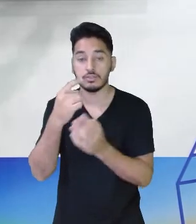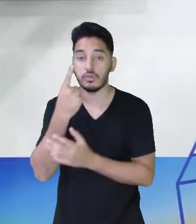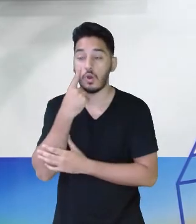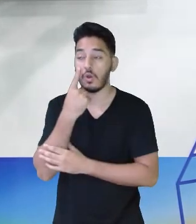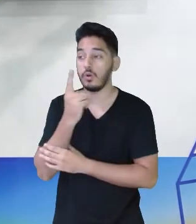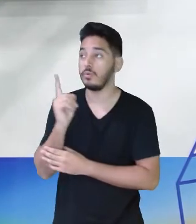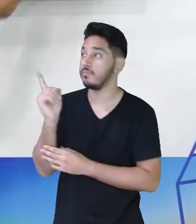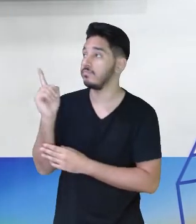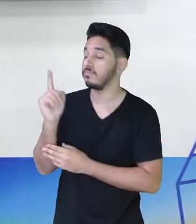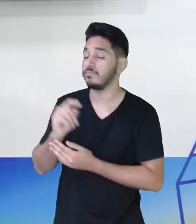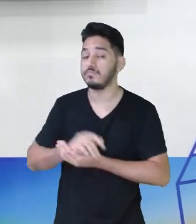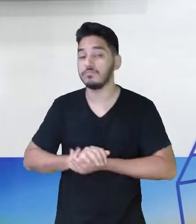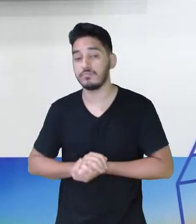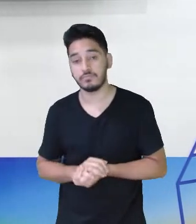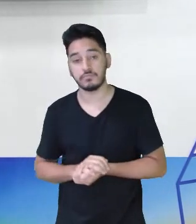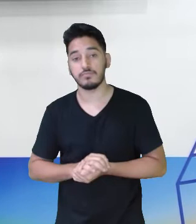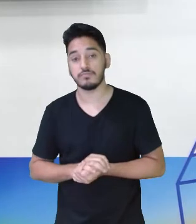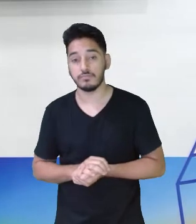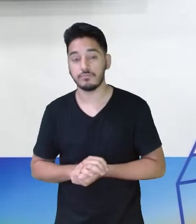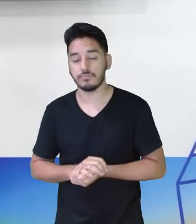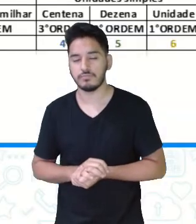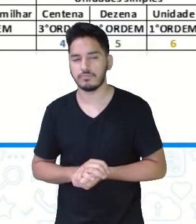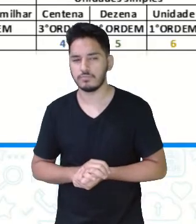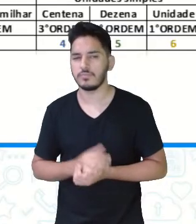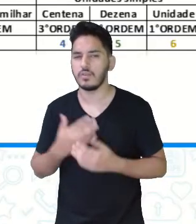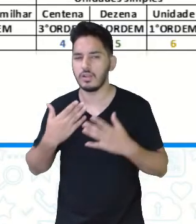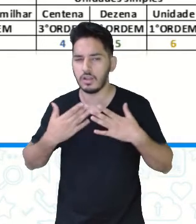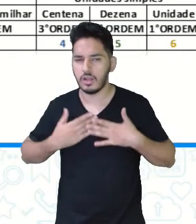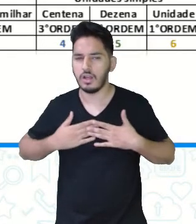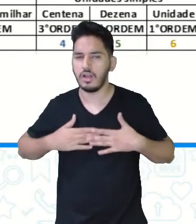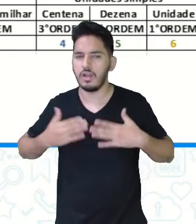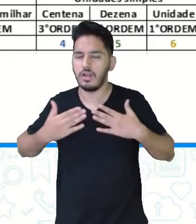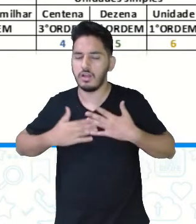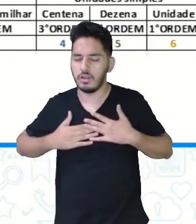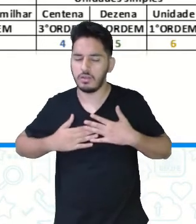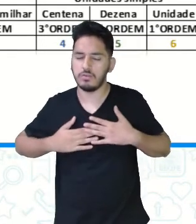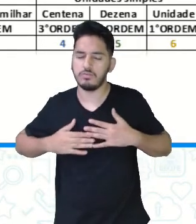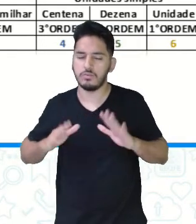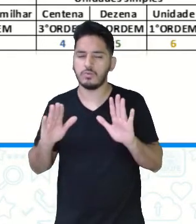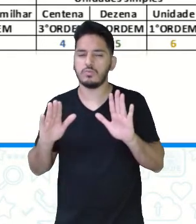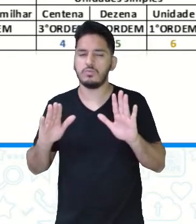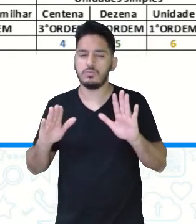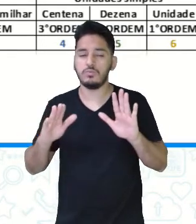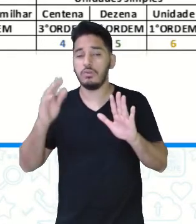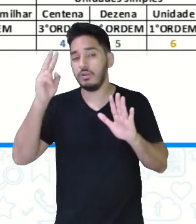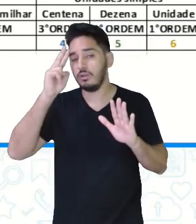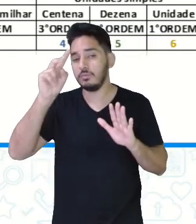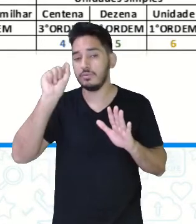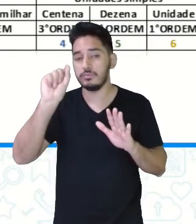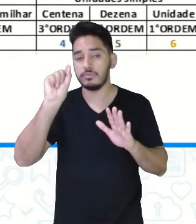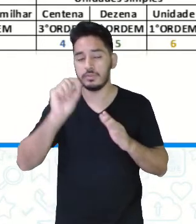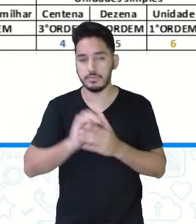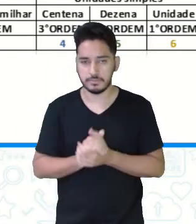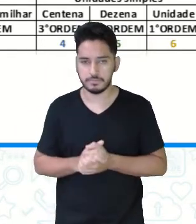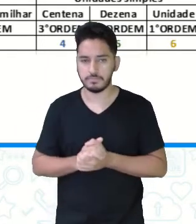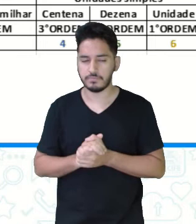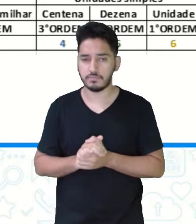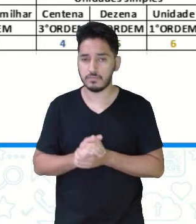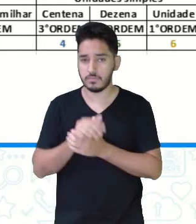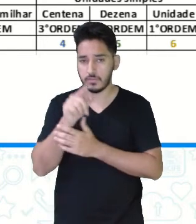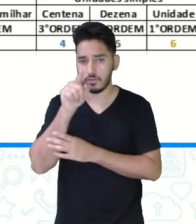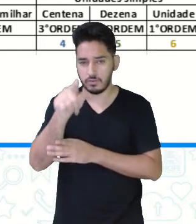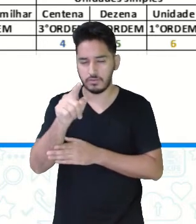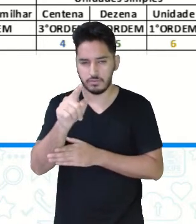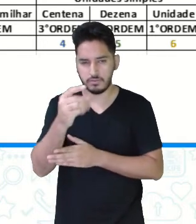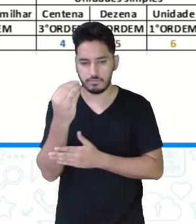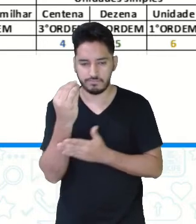tenho nesse quadro aqui, ó. Vamos devagar? Lembrando uma coisa importantíssima. Quando vocês